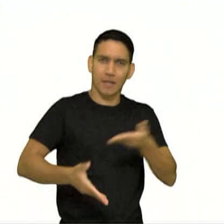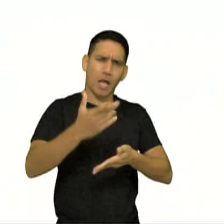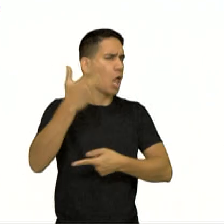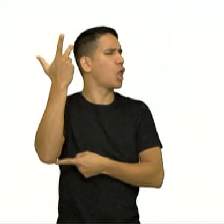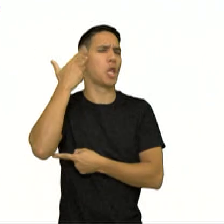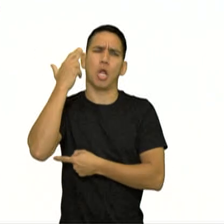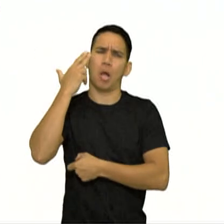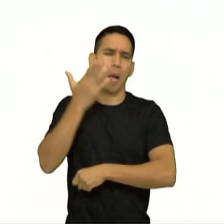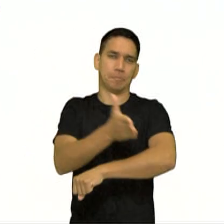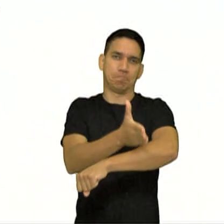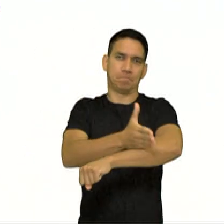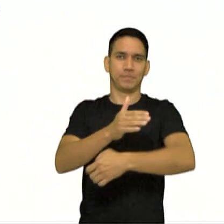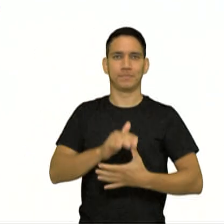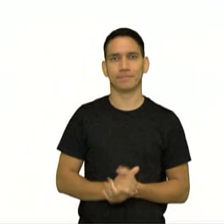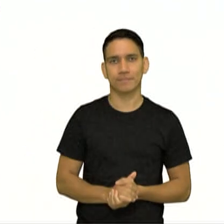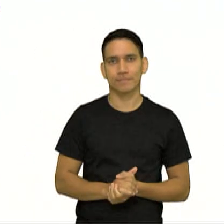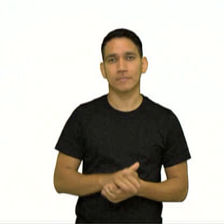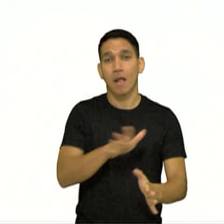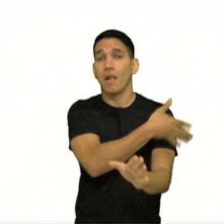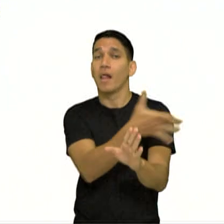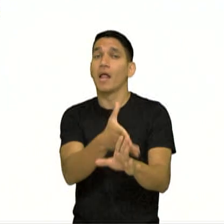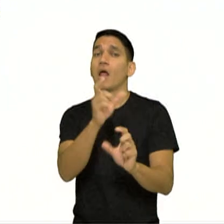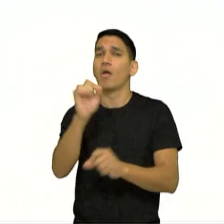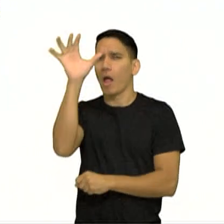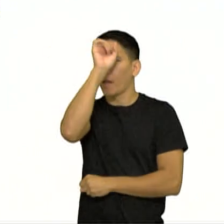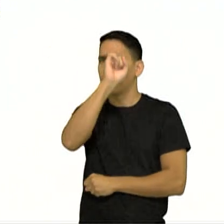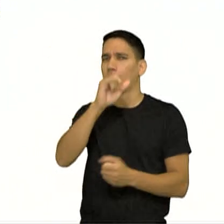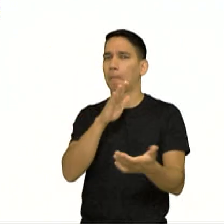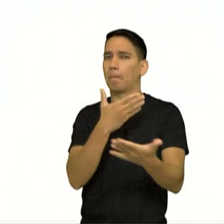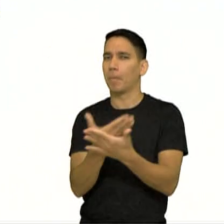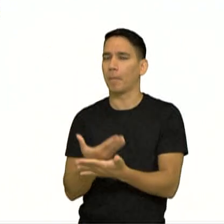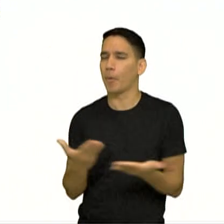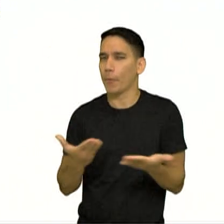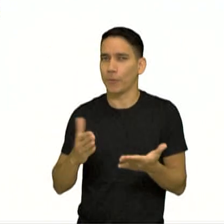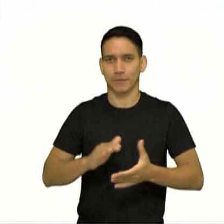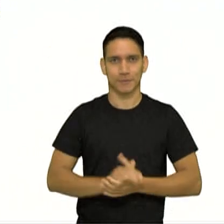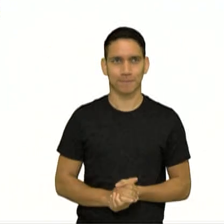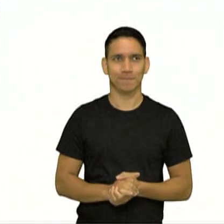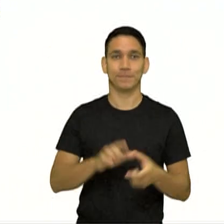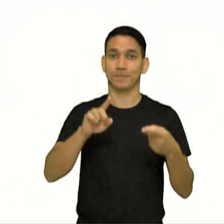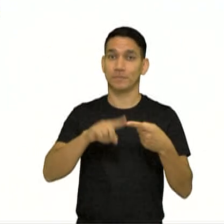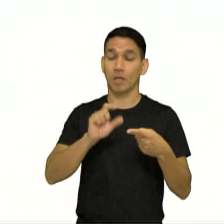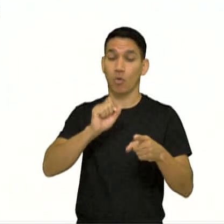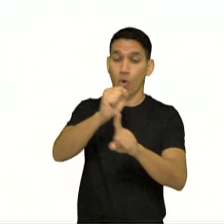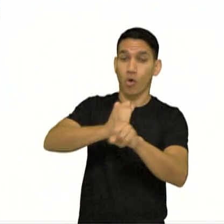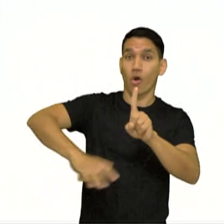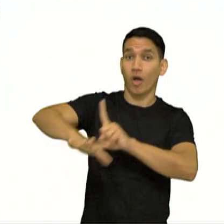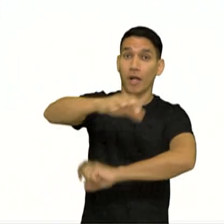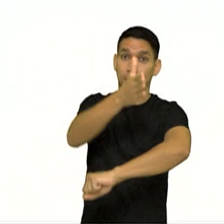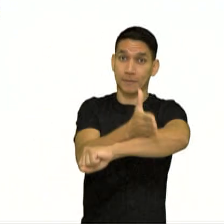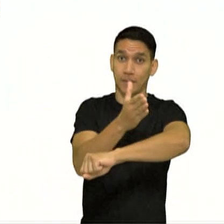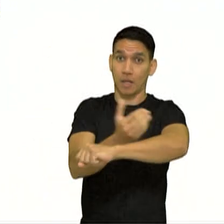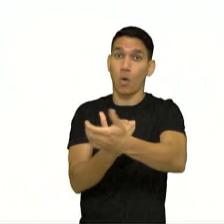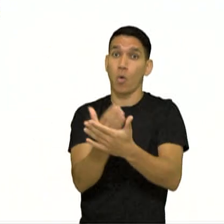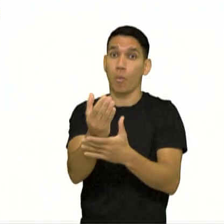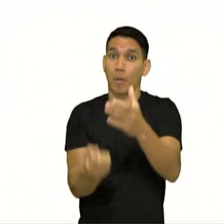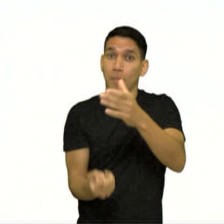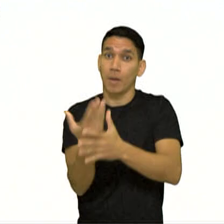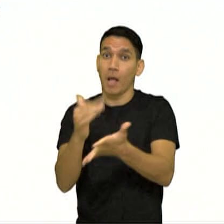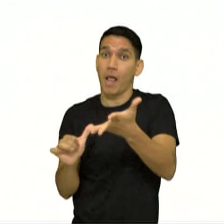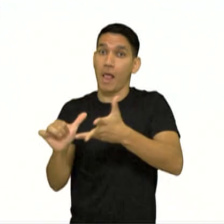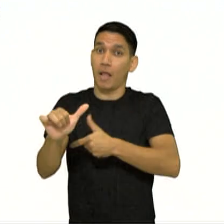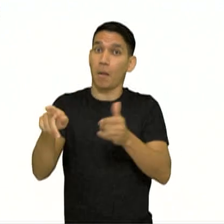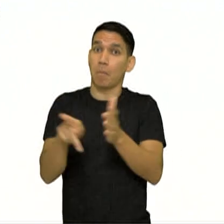Média. Então, o que nós vimos durante esta aula, pessoal? A sociedade medieval ela se forma a partir de elementos de